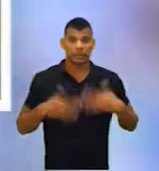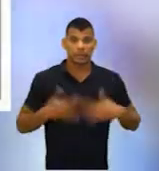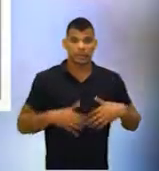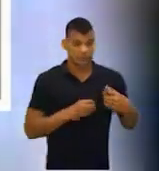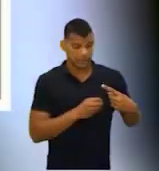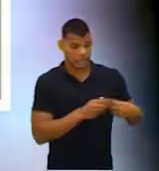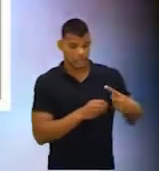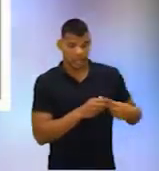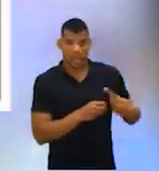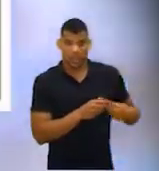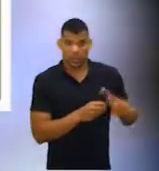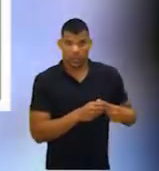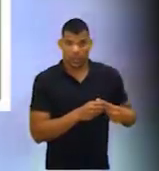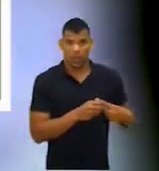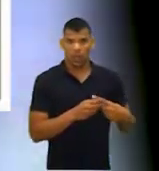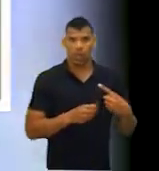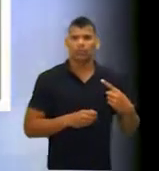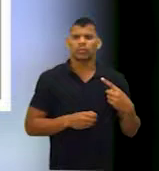carreira.